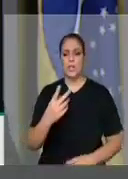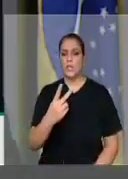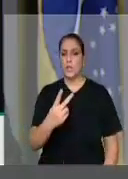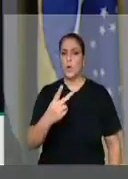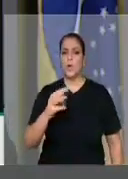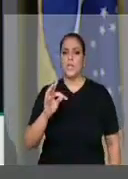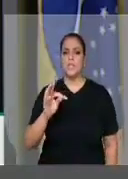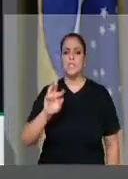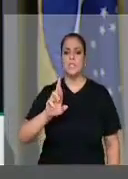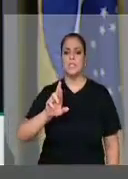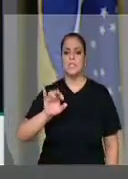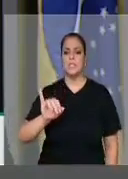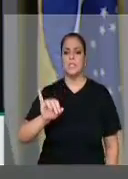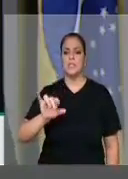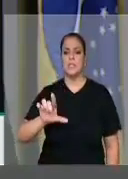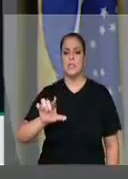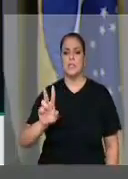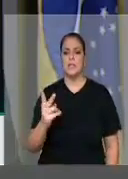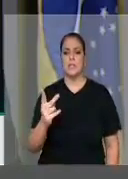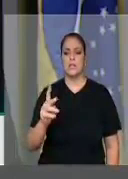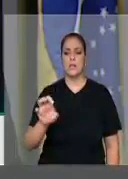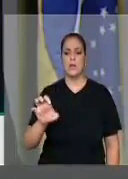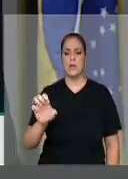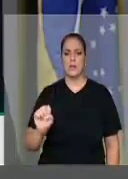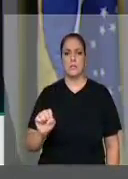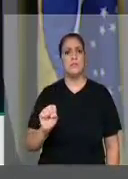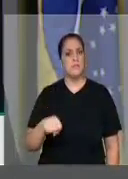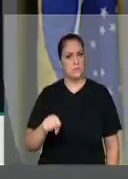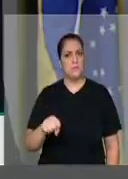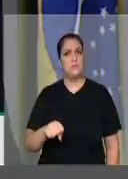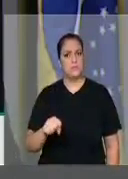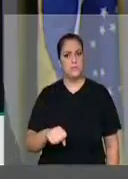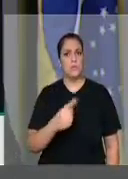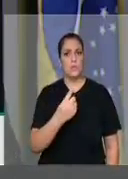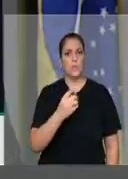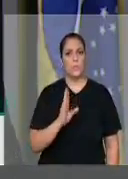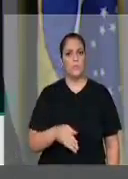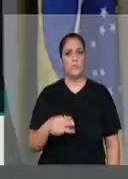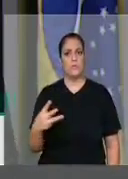de reais. Isso mesmo que vocês ouviram, 1/3 do PIB.